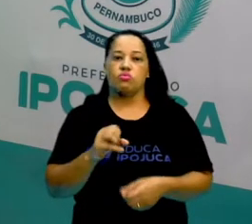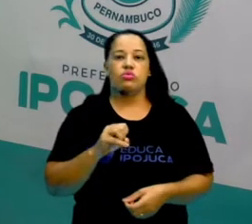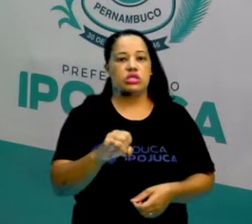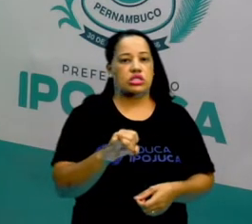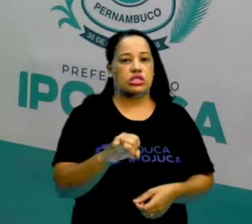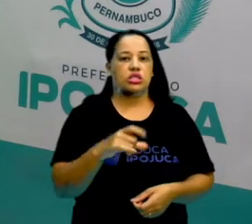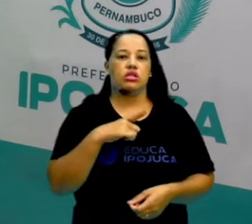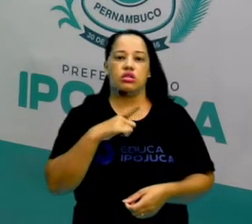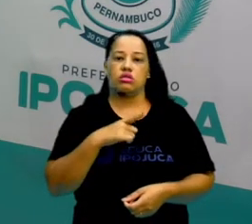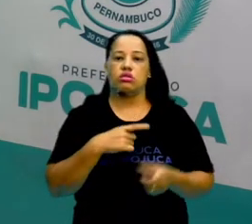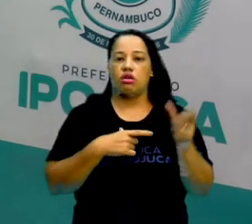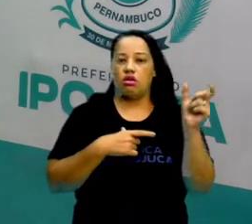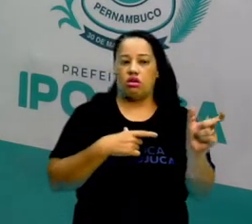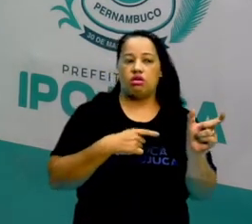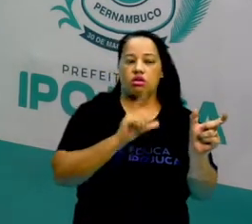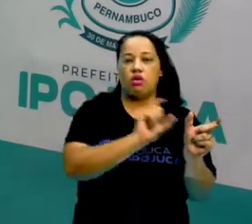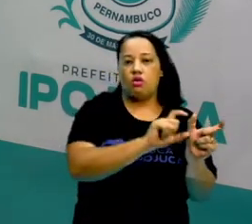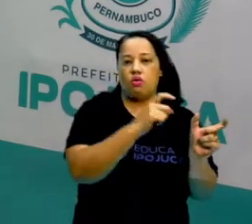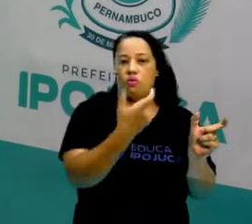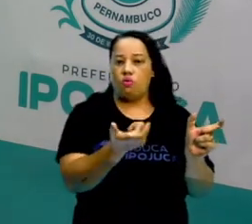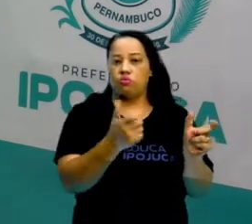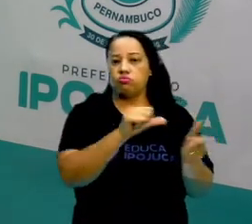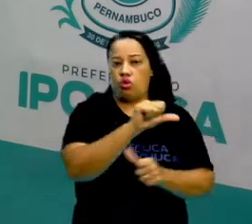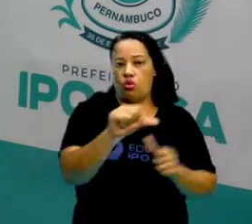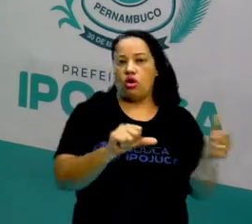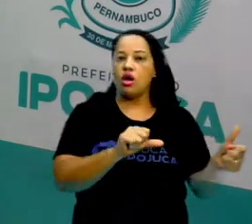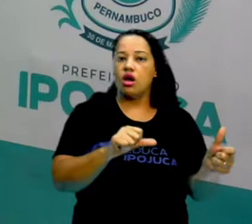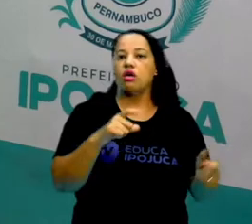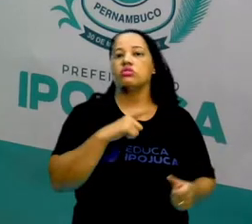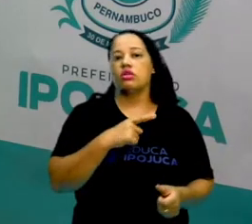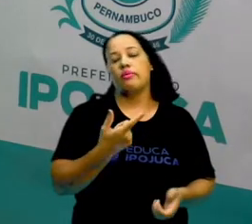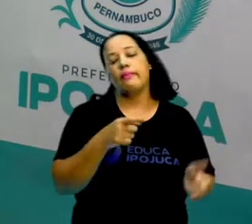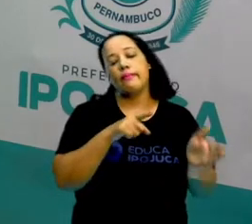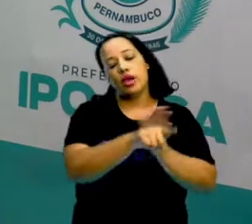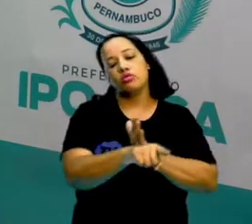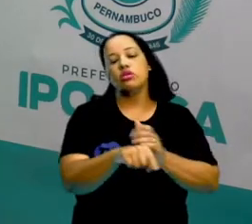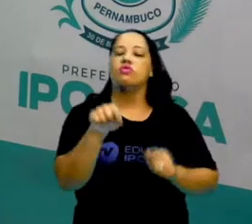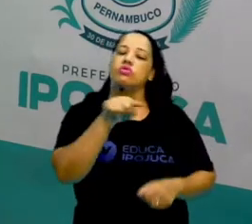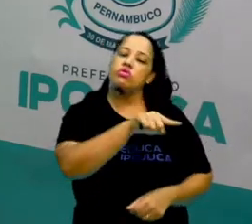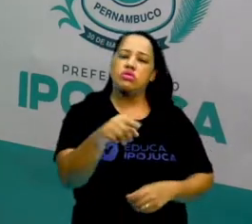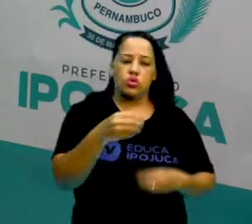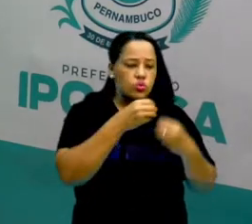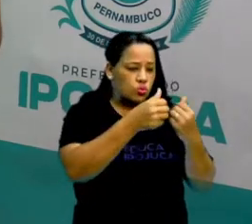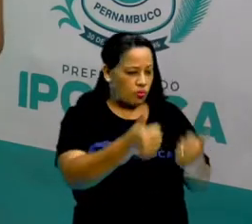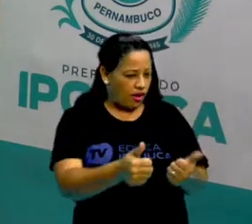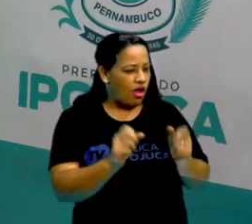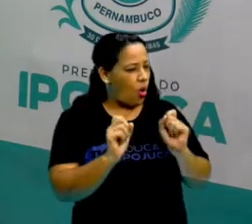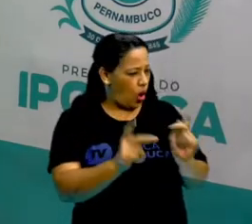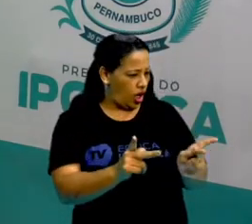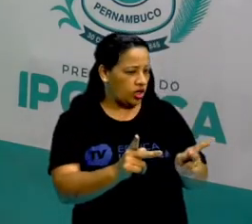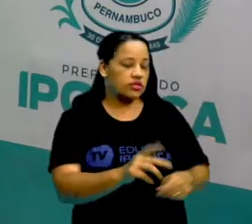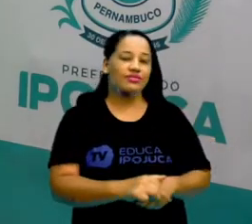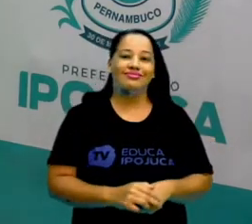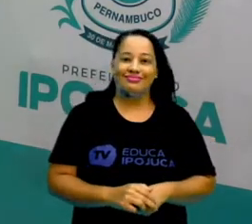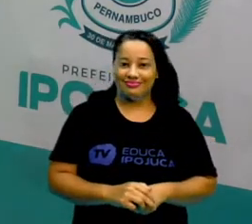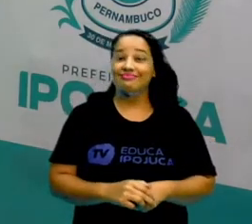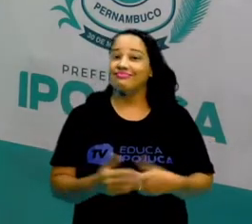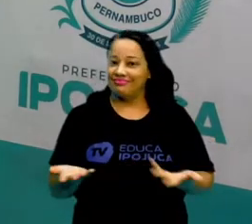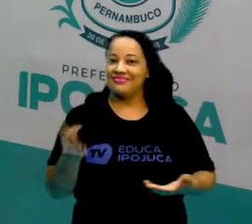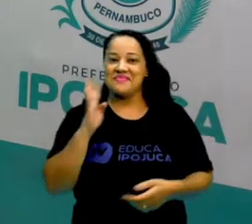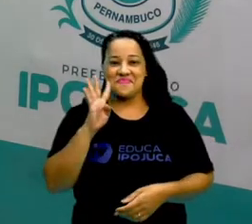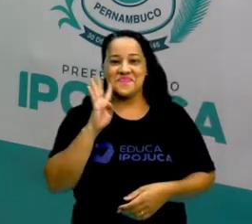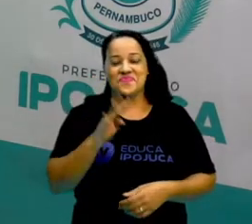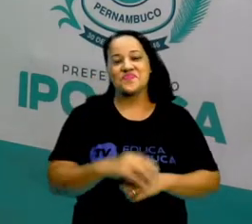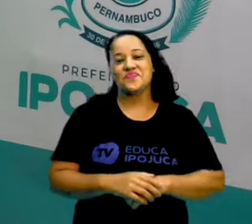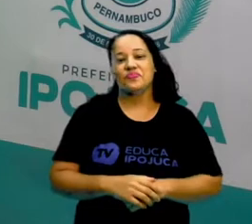how ao invés do what, seria uma expressão para perguntar se você está bem, se você está ok. Vê que legal. Então nós temos